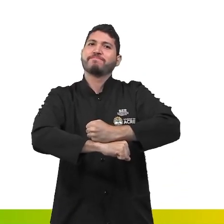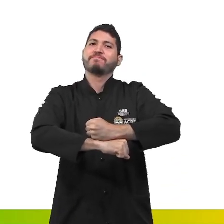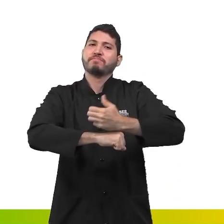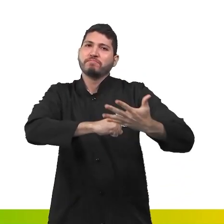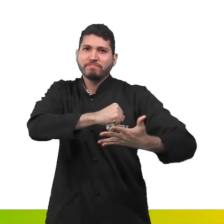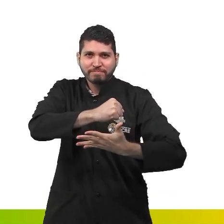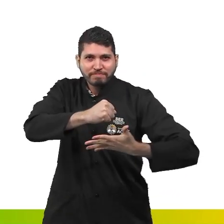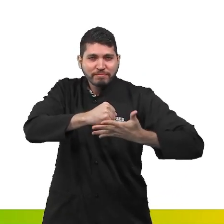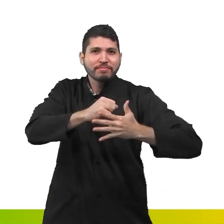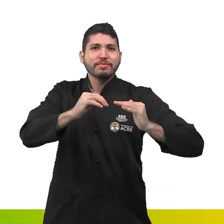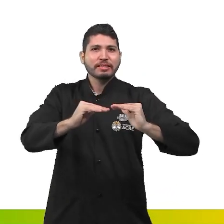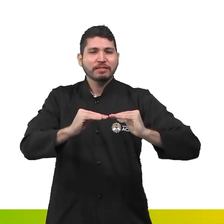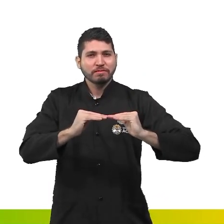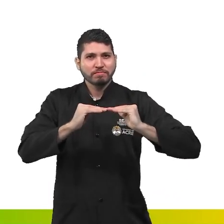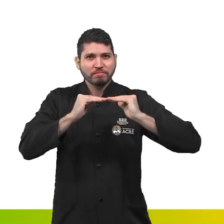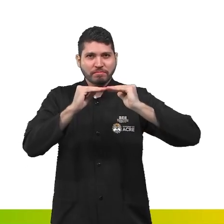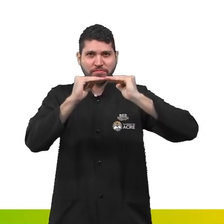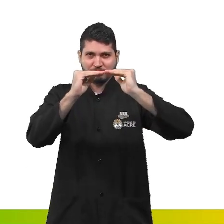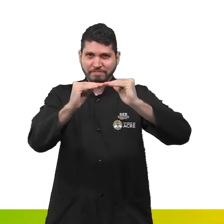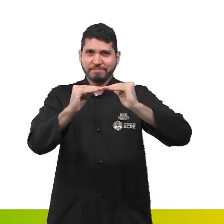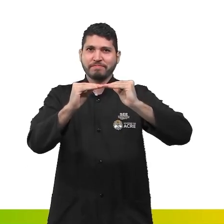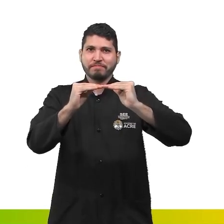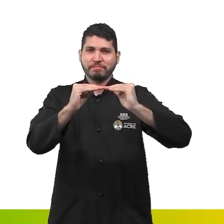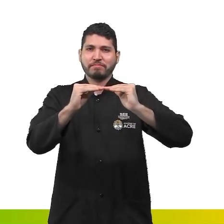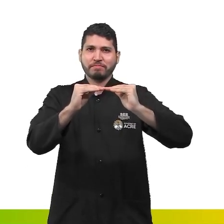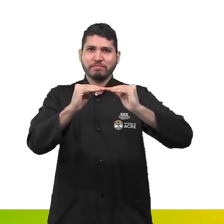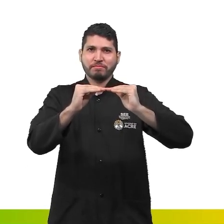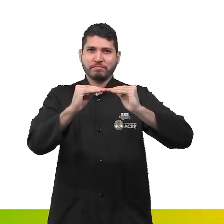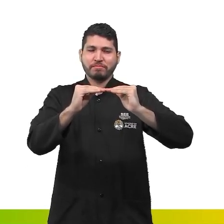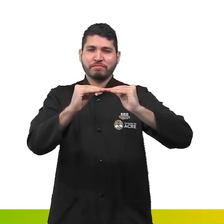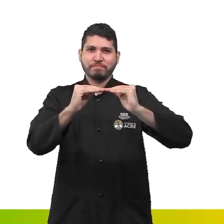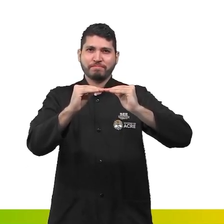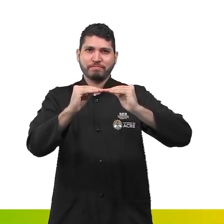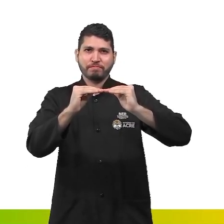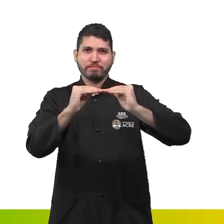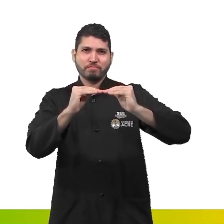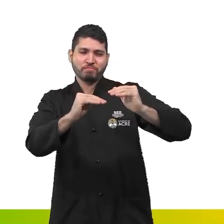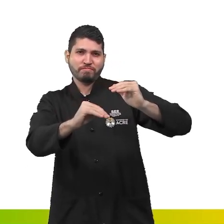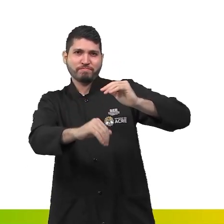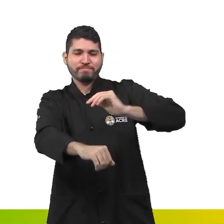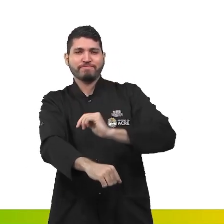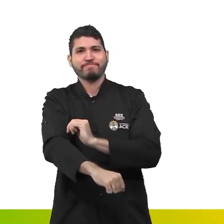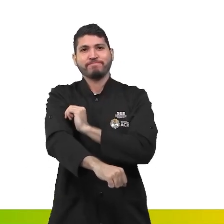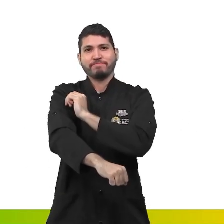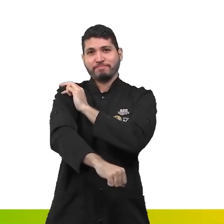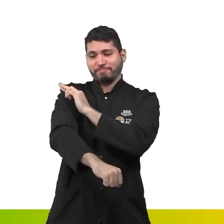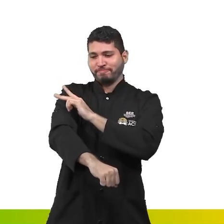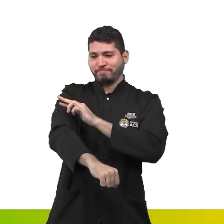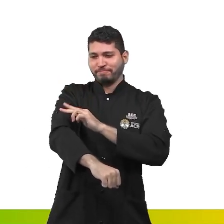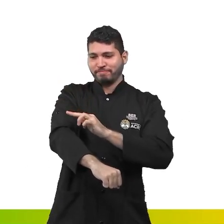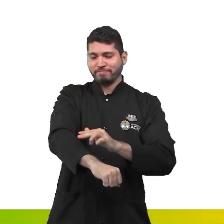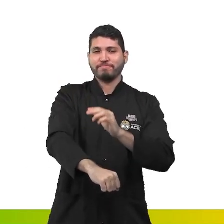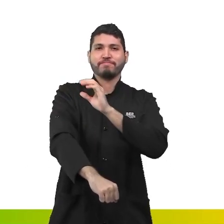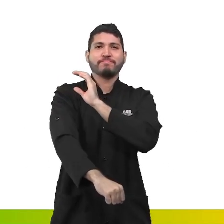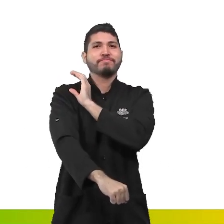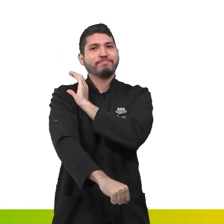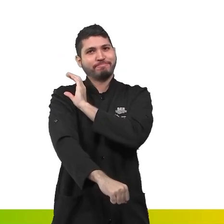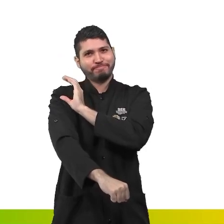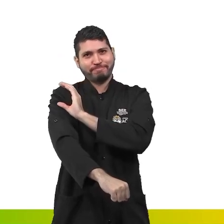na superioridade, na suposta superioridade racial e